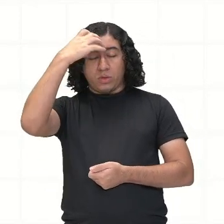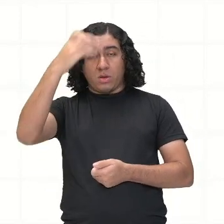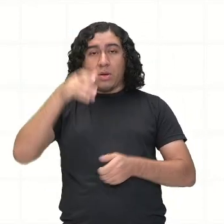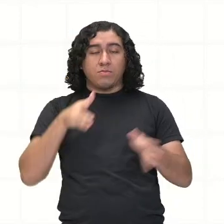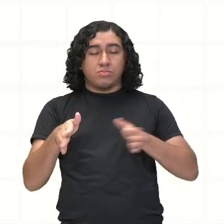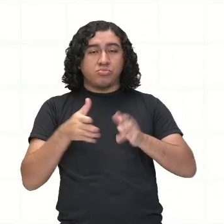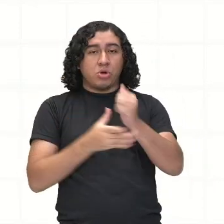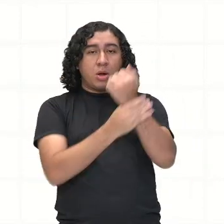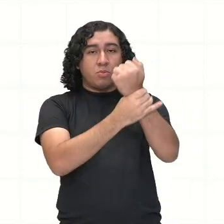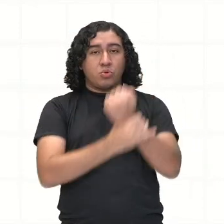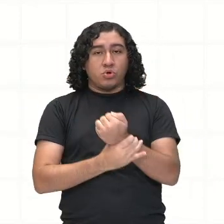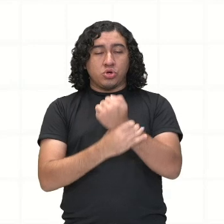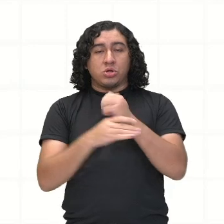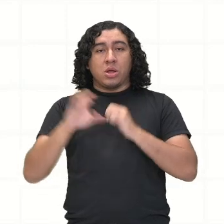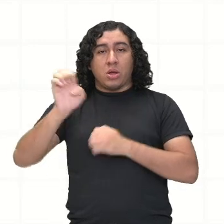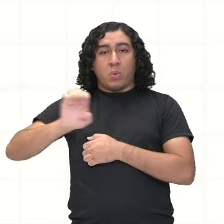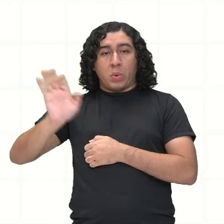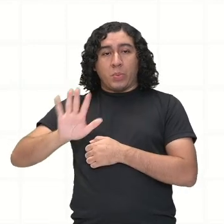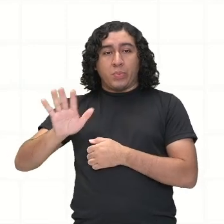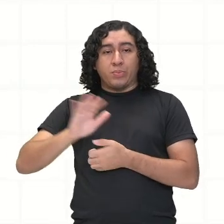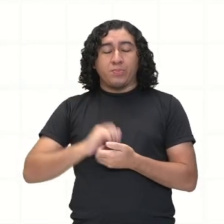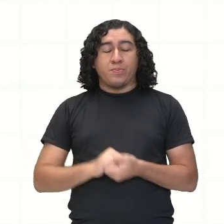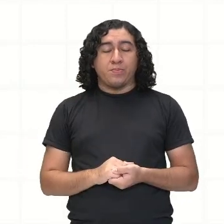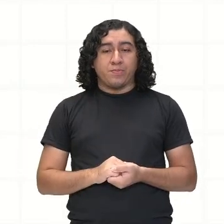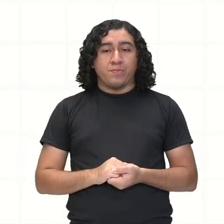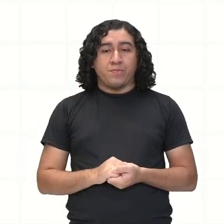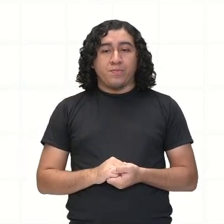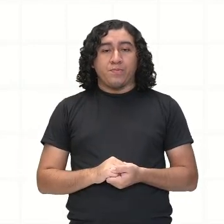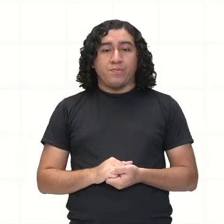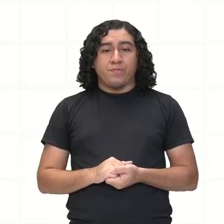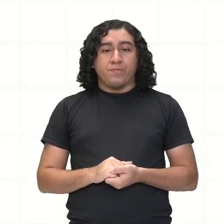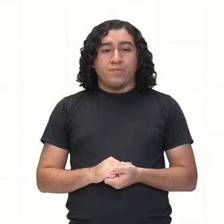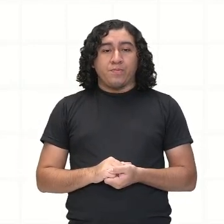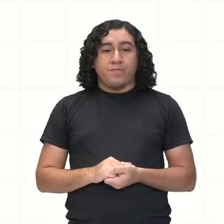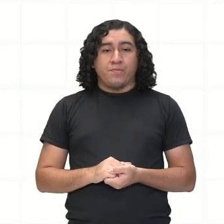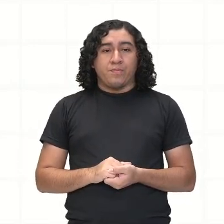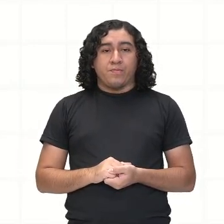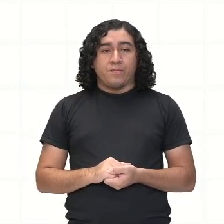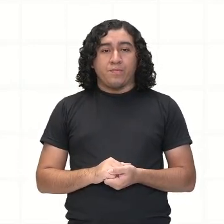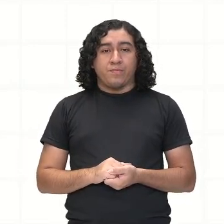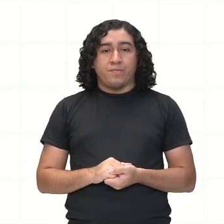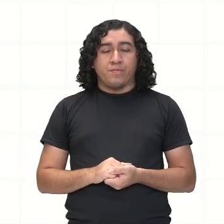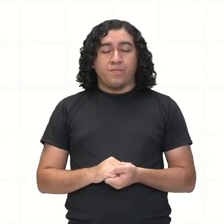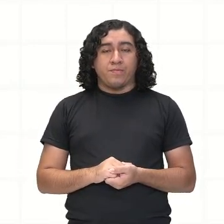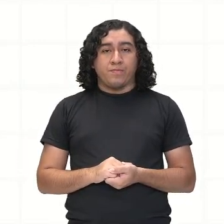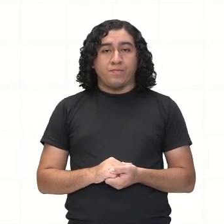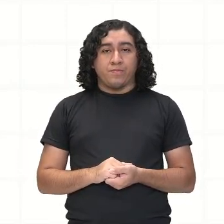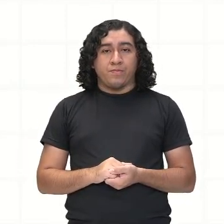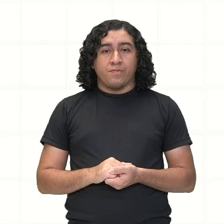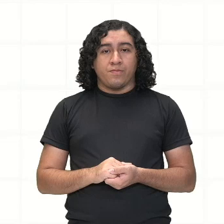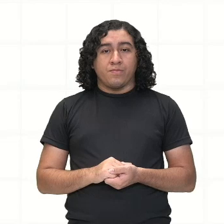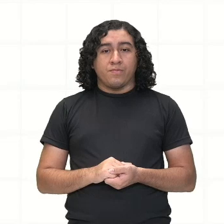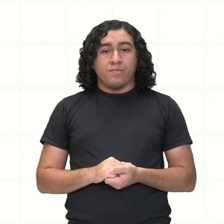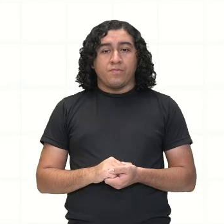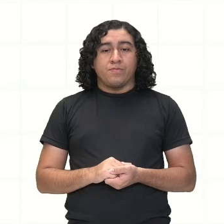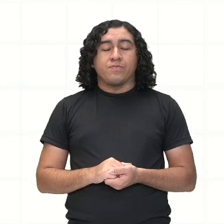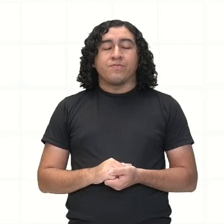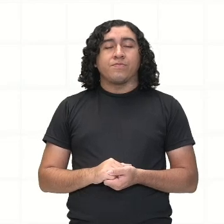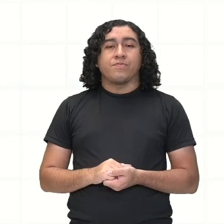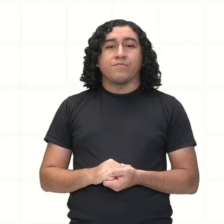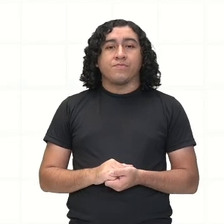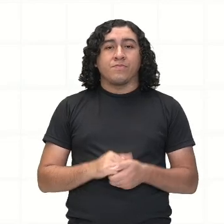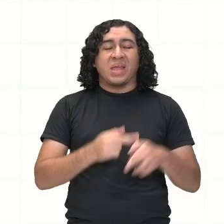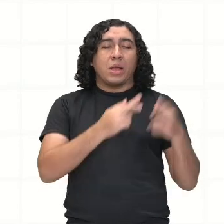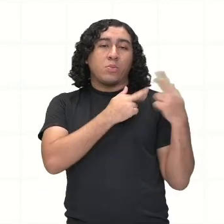europeia, ok? Então, vamos observar que essas responsabilidades, elas vão influenciar